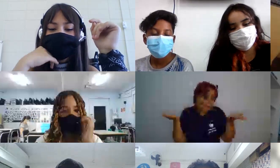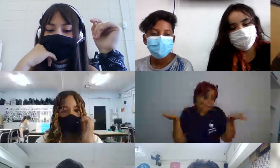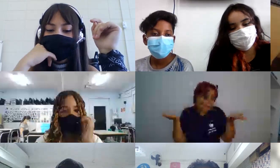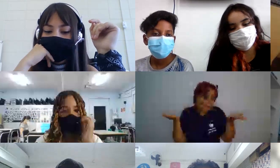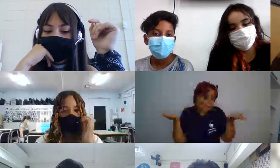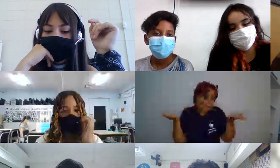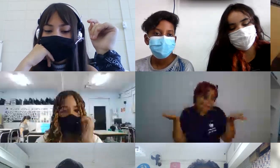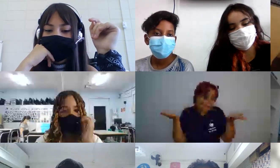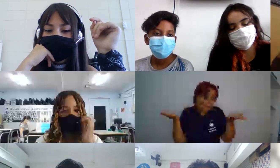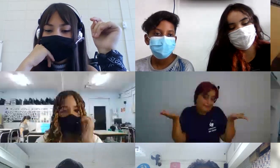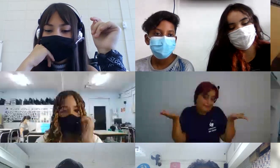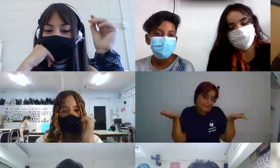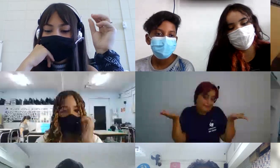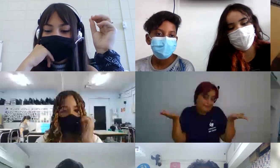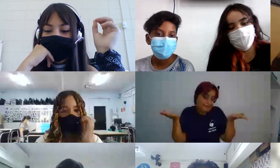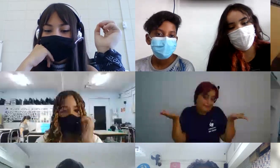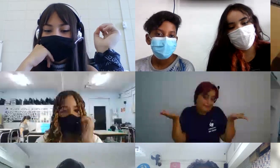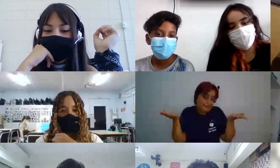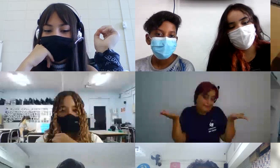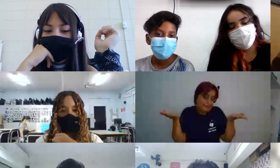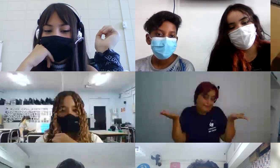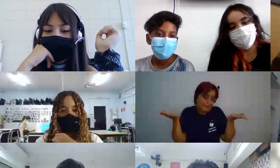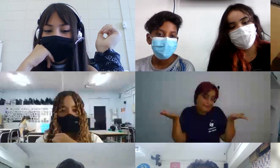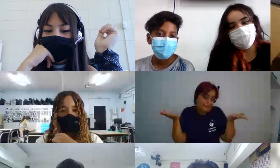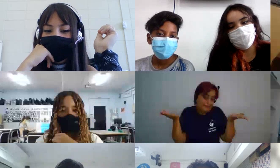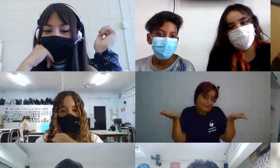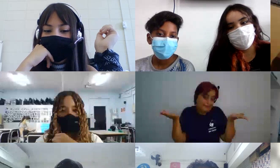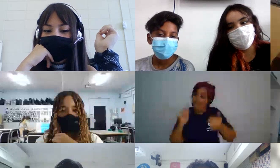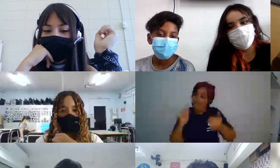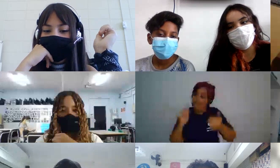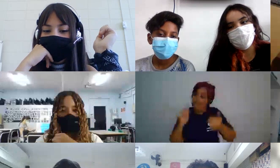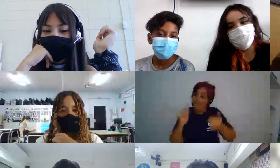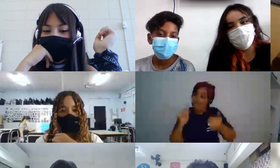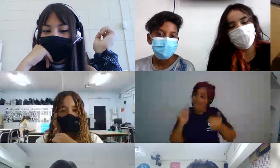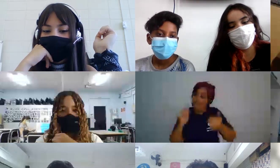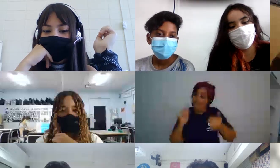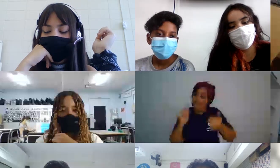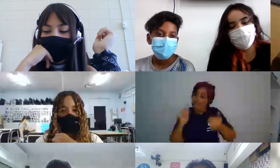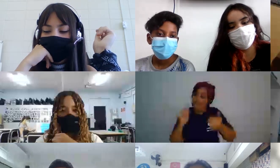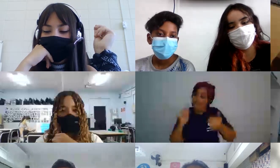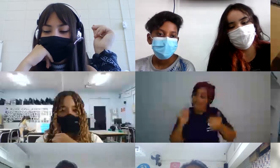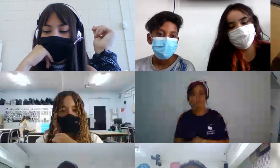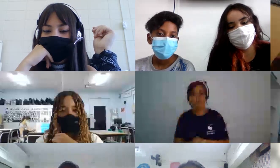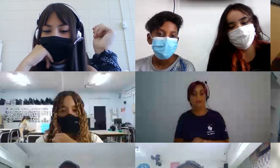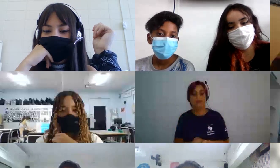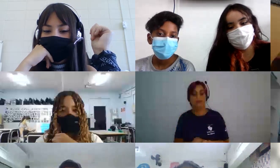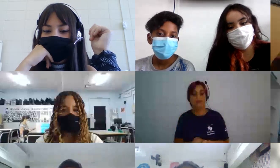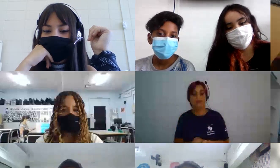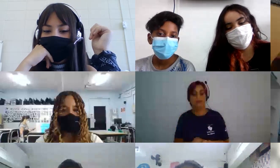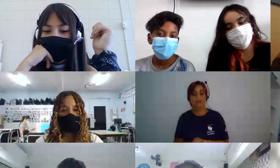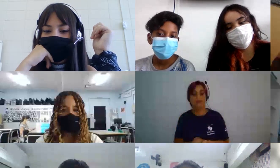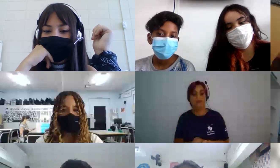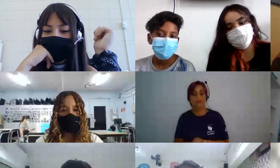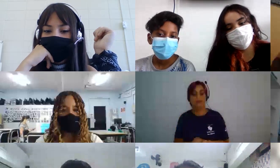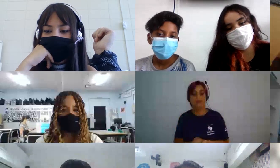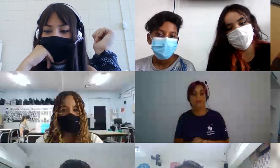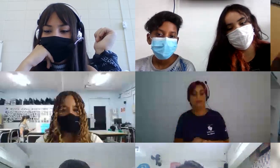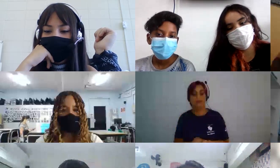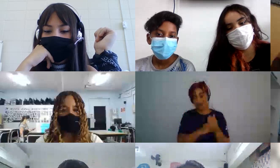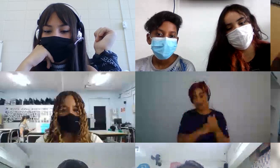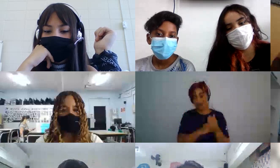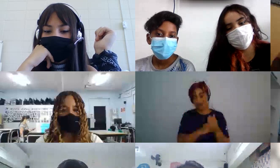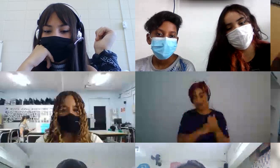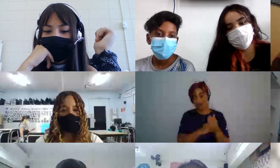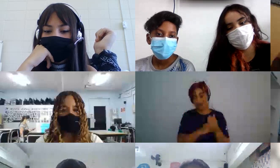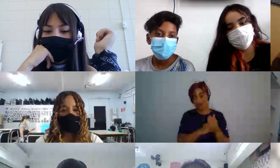viu o que ela fez? Assim, ninguém. É a expressão, ninguém. Ou seja, galera, o fenômeno do menino é escondido, mas ele